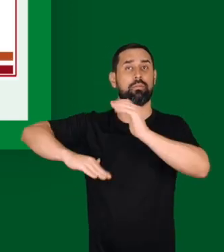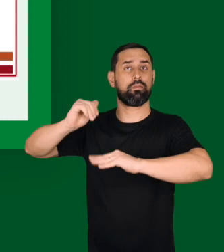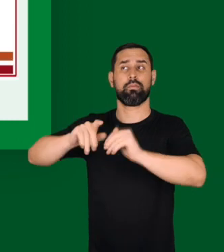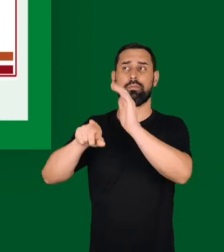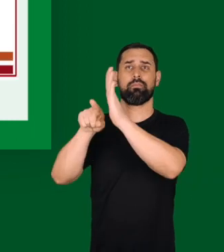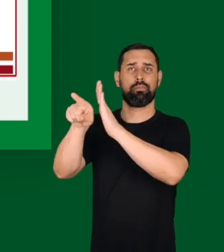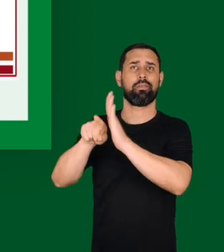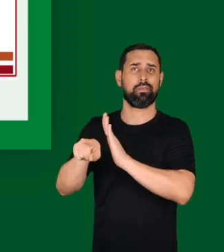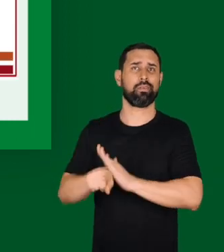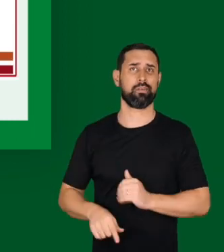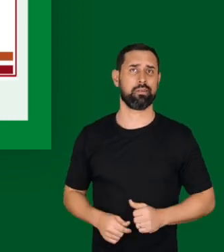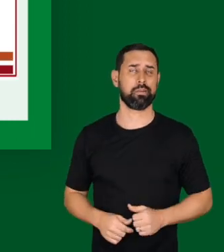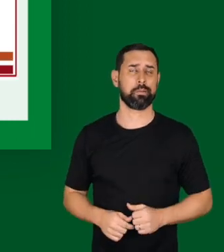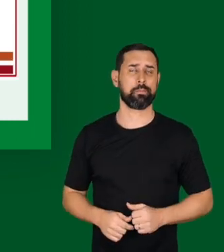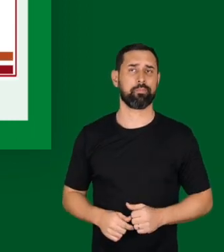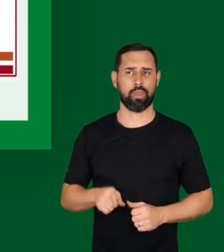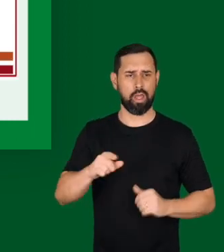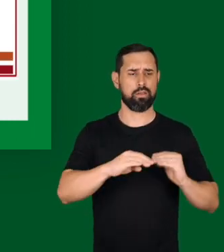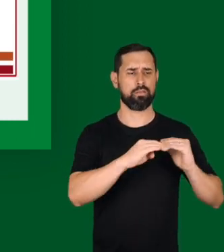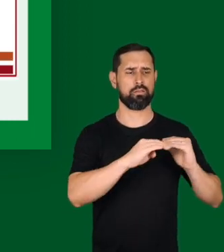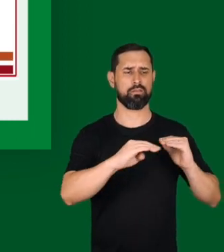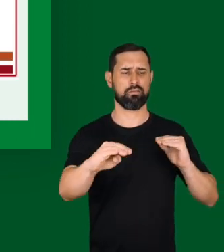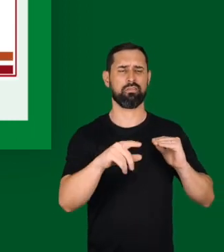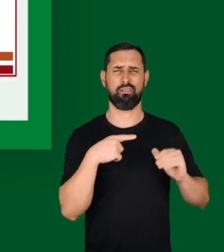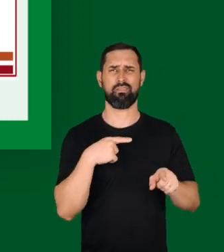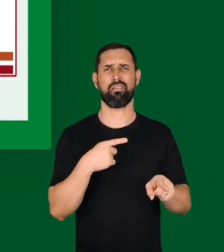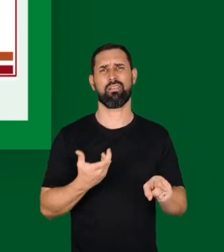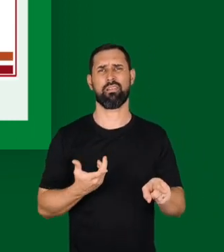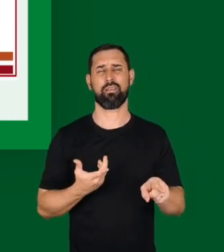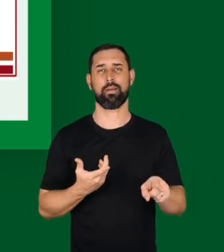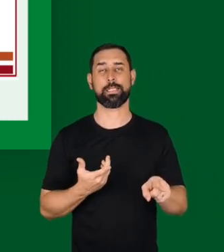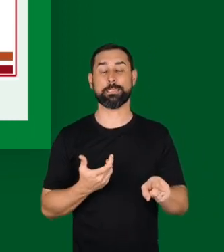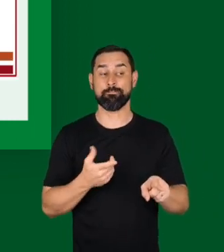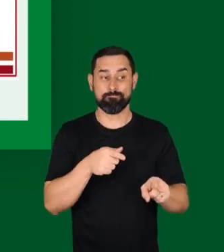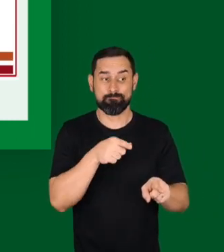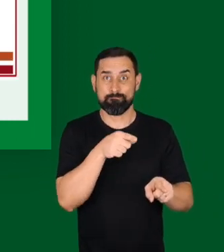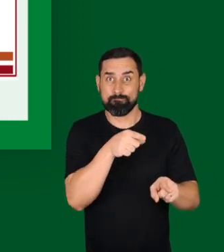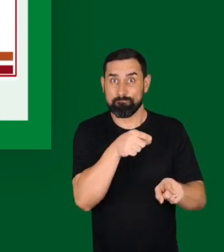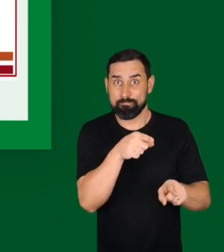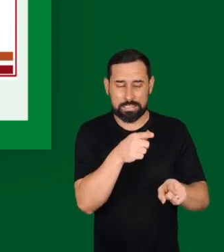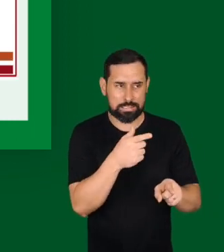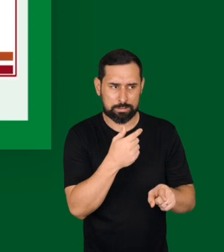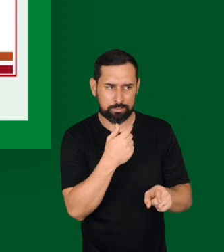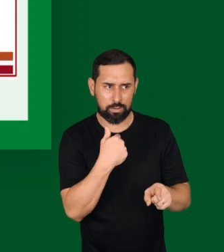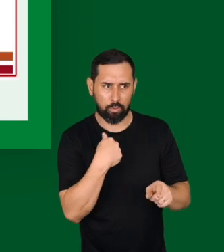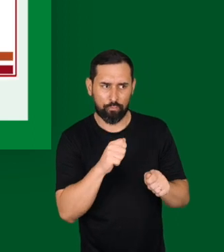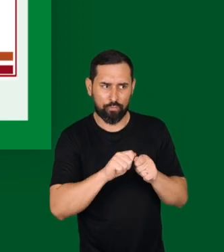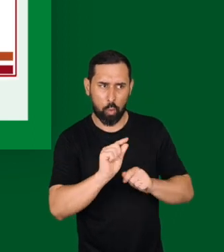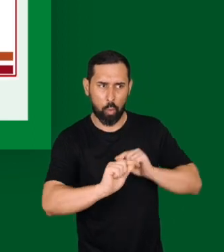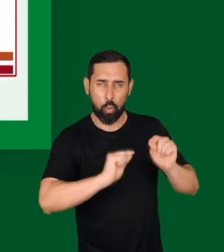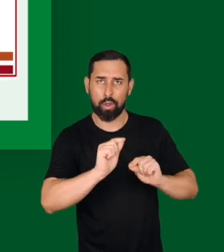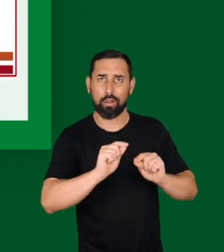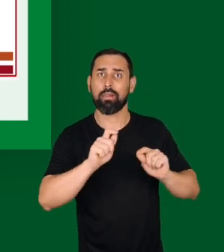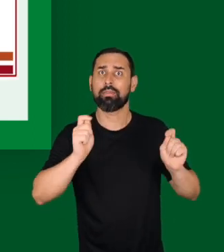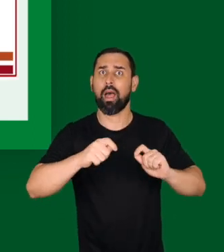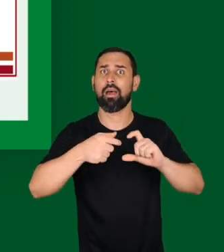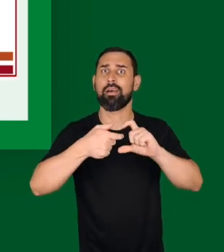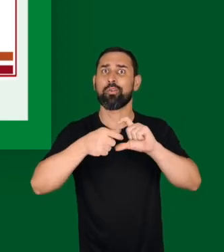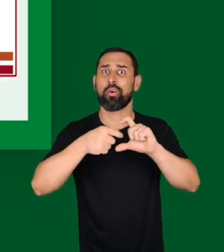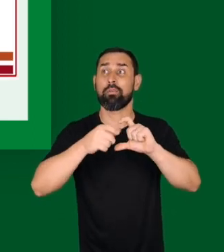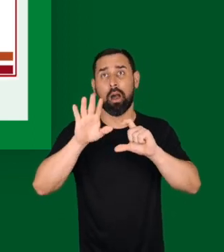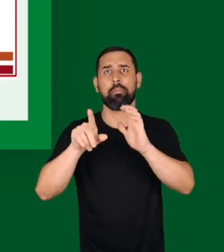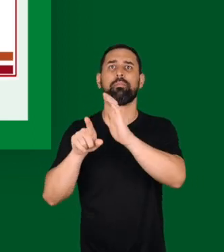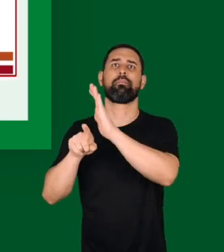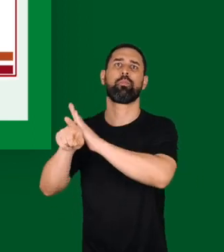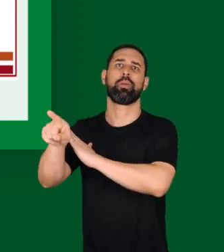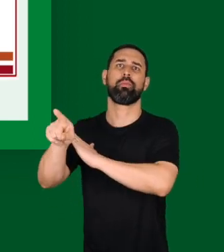consulta o especialista. Ele está estável. O que a gente pode tentar nesses estáveis, é interessante você discutir com o